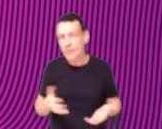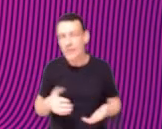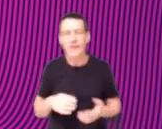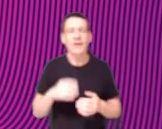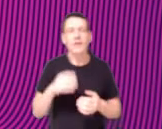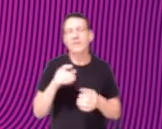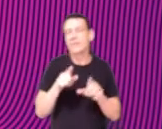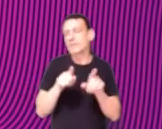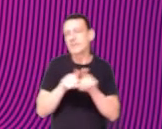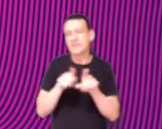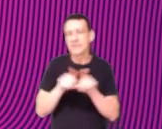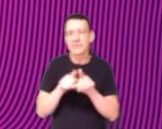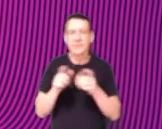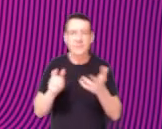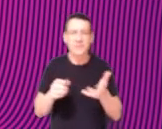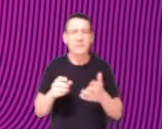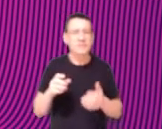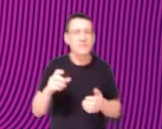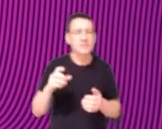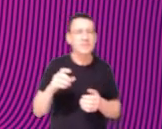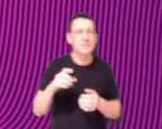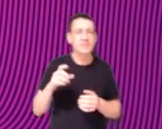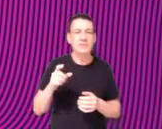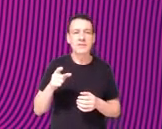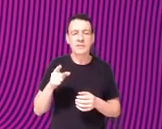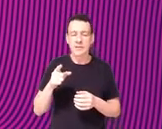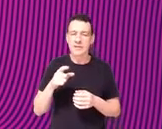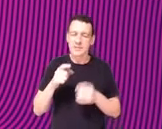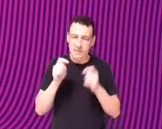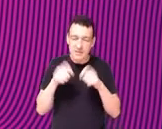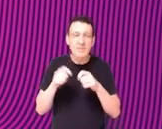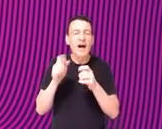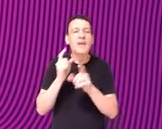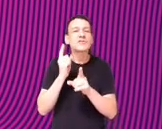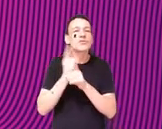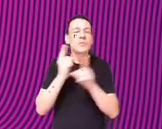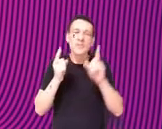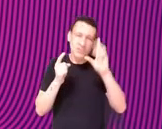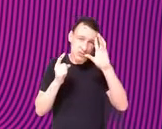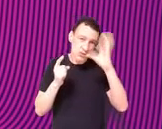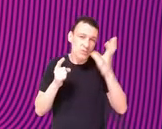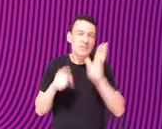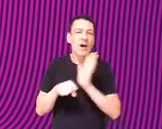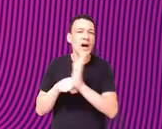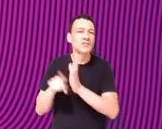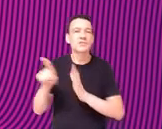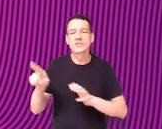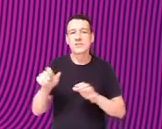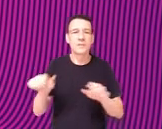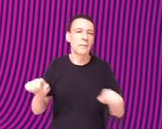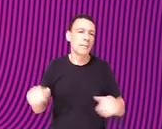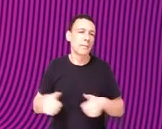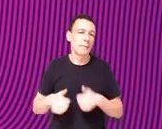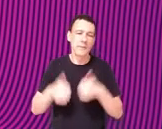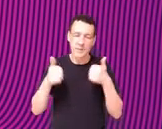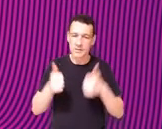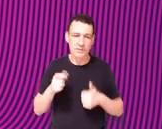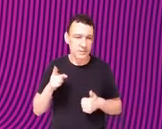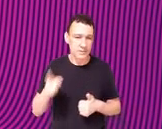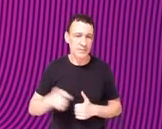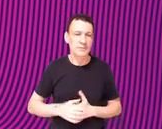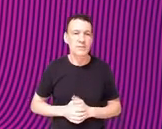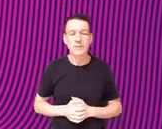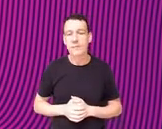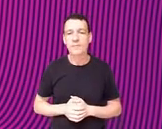membros locais para poder encontrar soluções que sejam adaptáveis de acordo com aquilo que são as